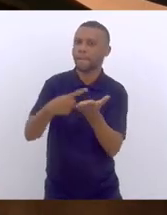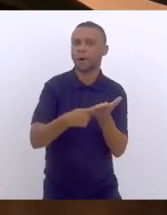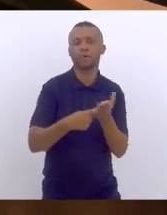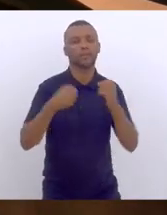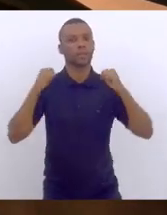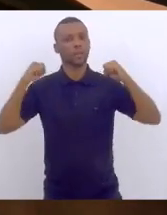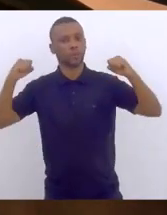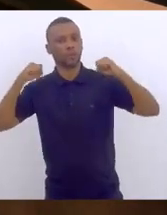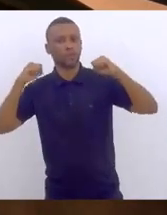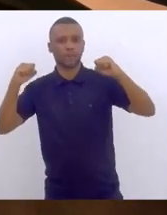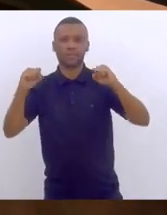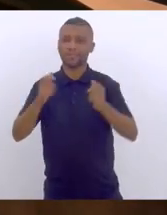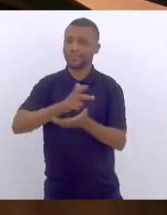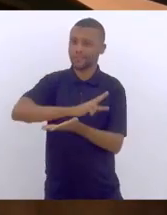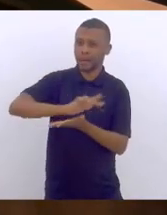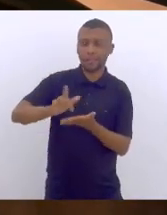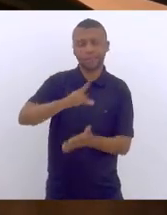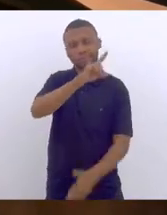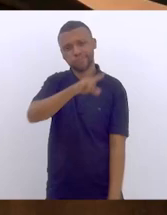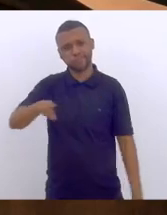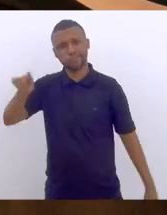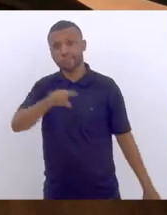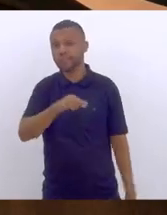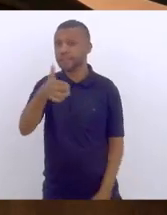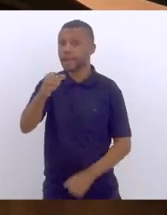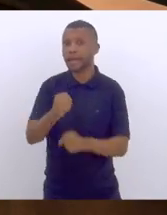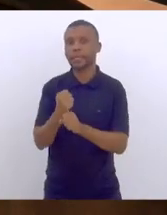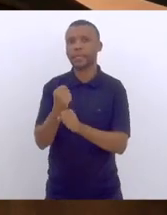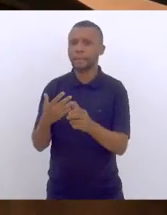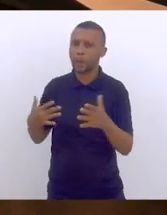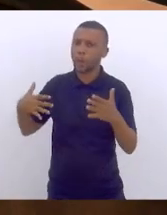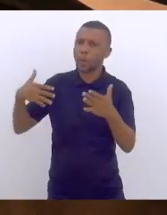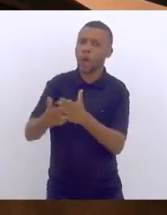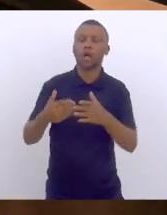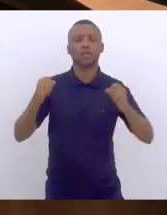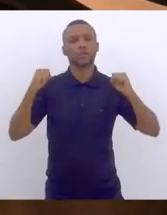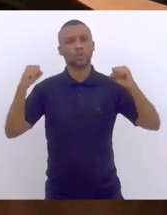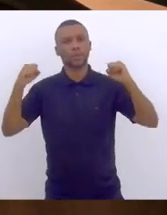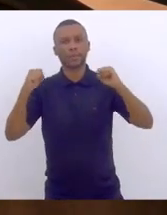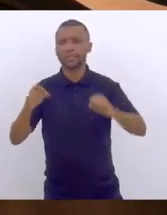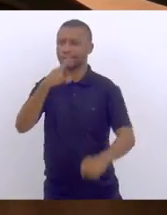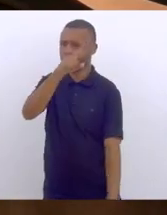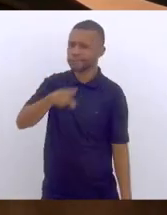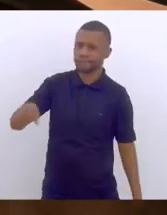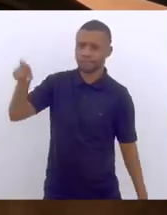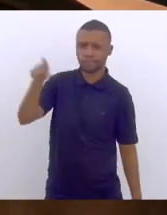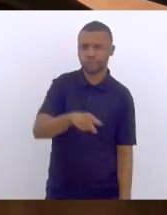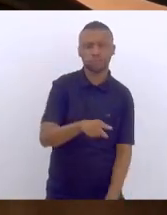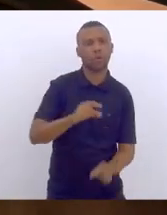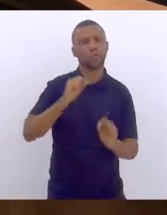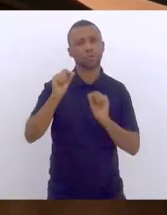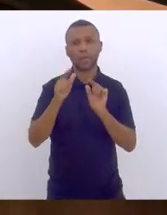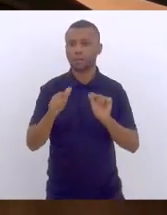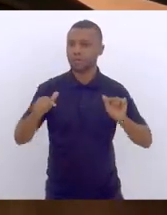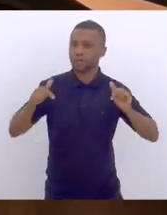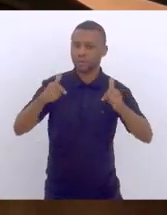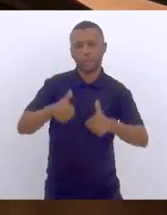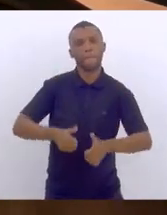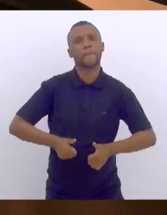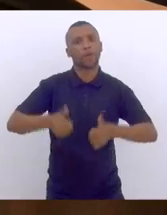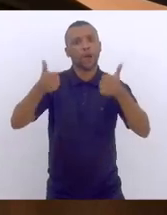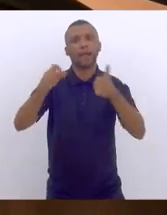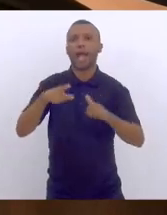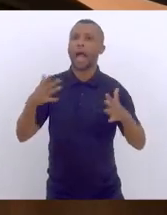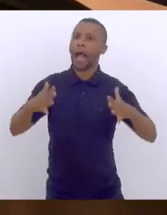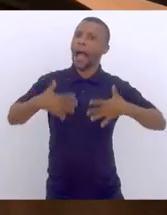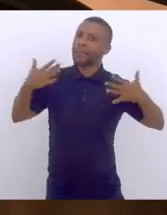torcidas, muitas delas banidas há 10 anos. Grandes torcidas do Rio de Janeiro, banidas daquilo que elas sabem fazer de melhor, que é